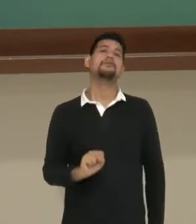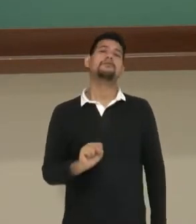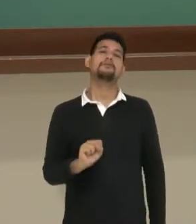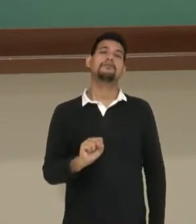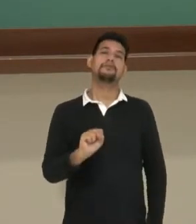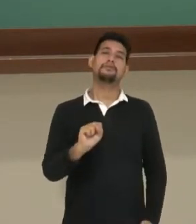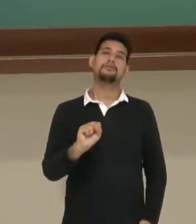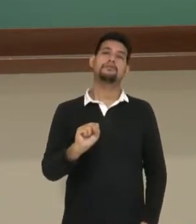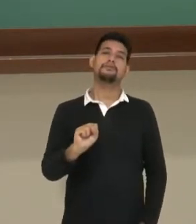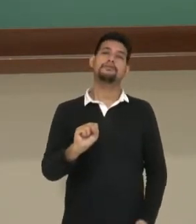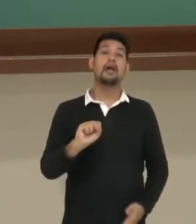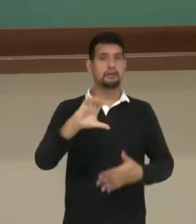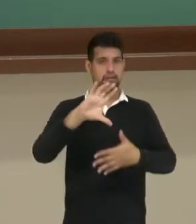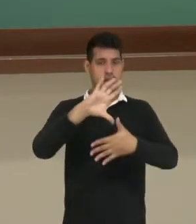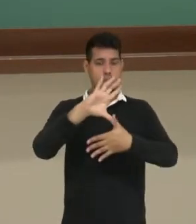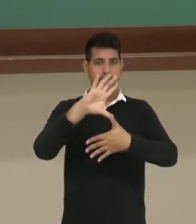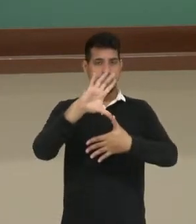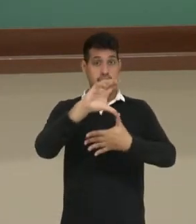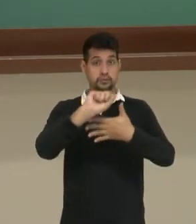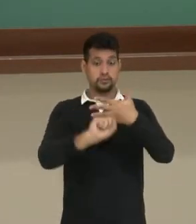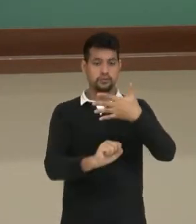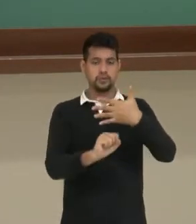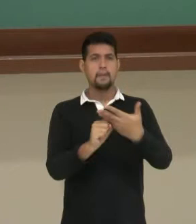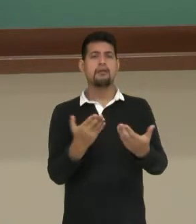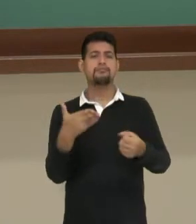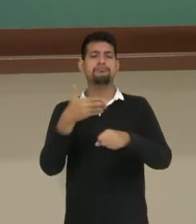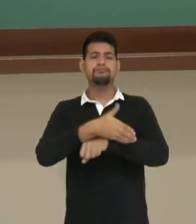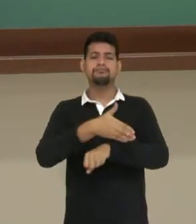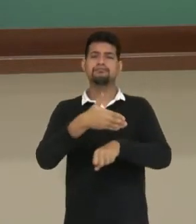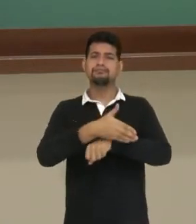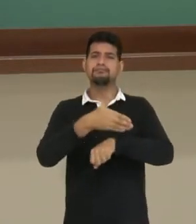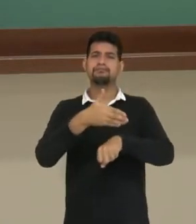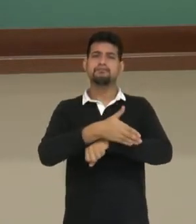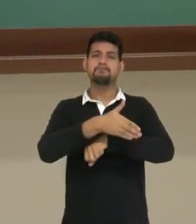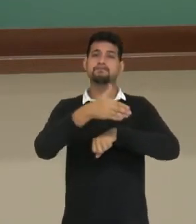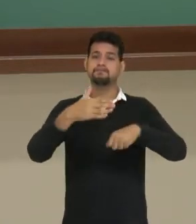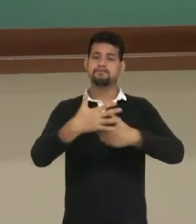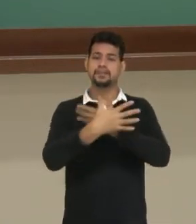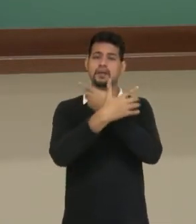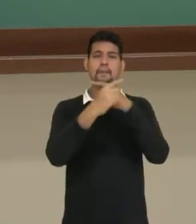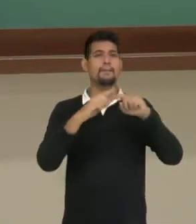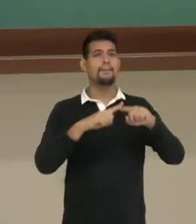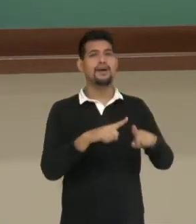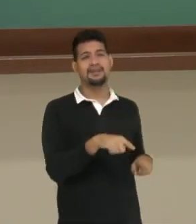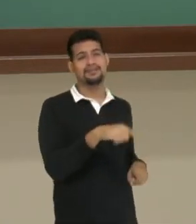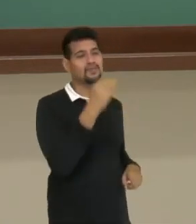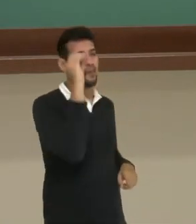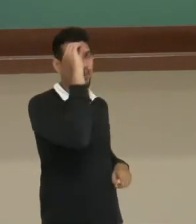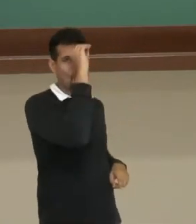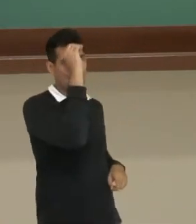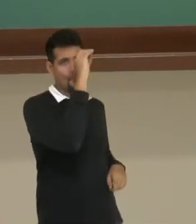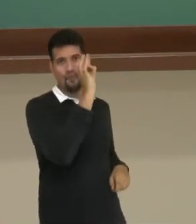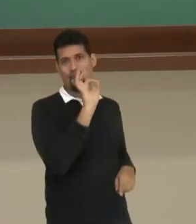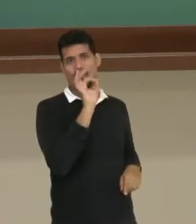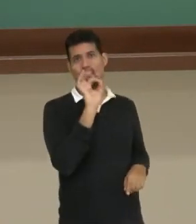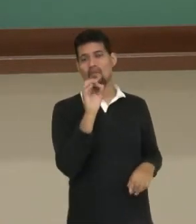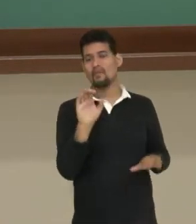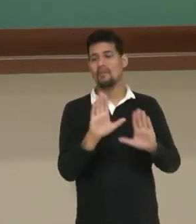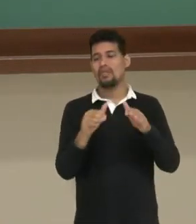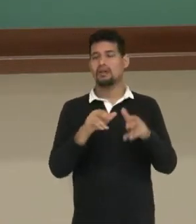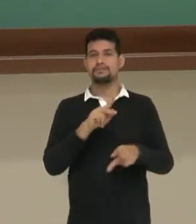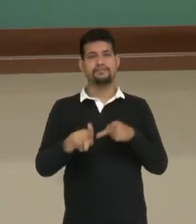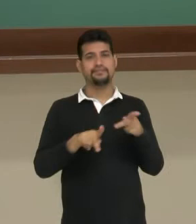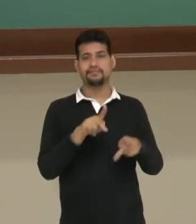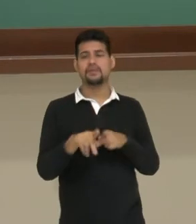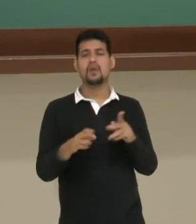América para conquistar o Império Inca. E na verdade ele não sabia exatamente que civilização vivia ali,